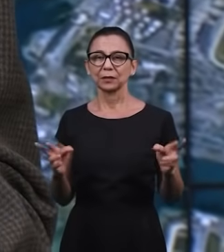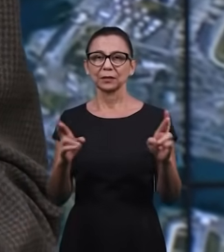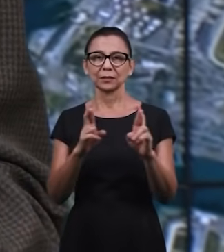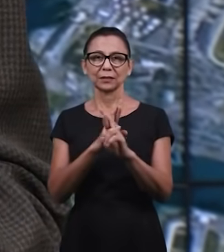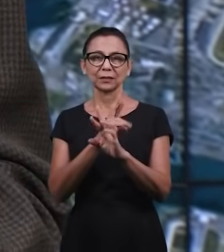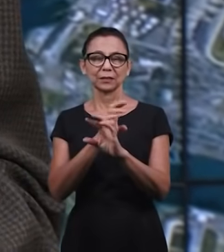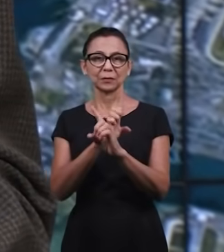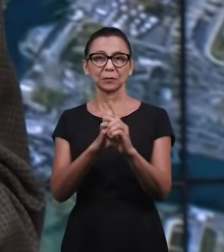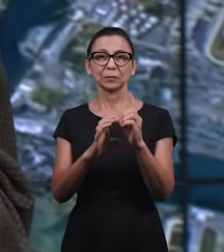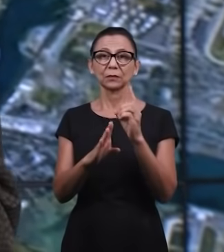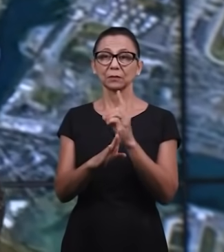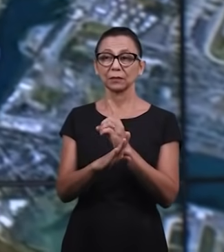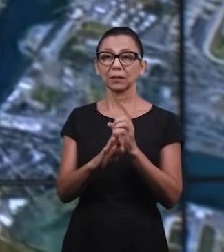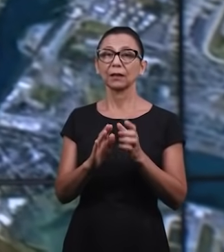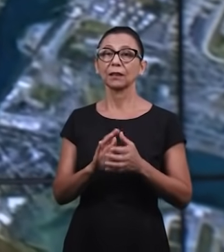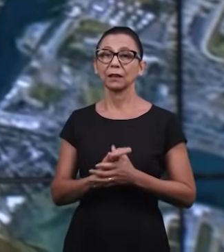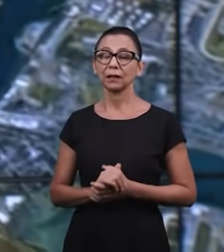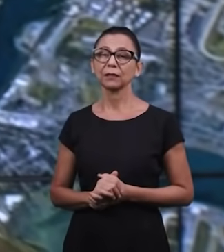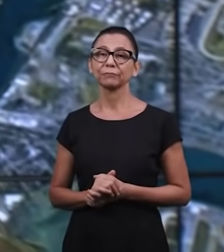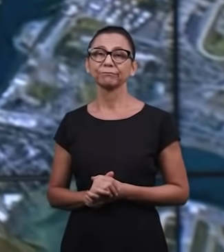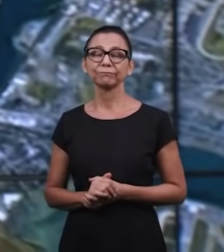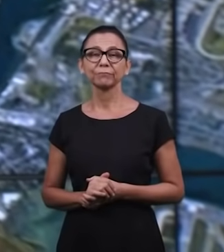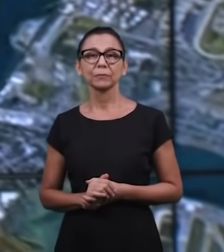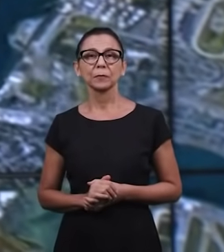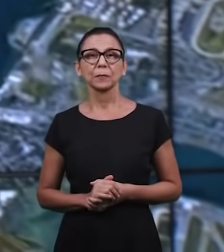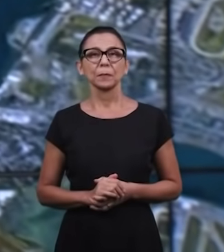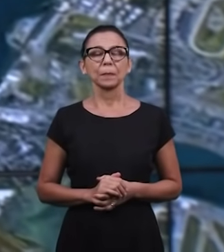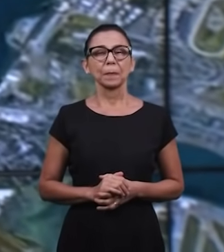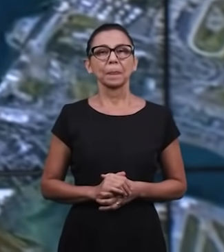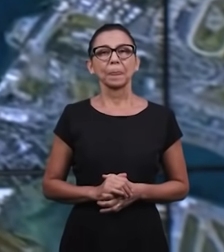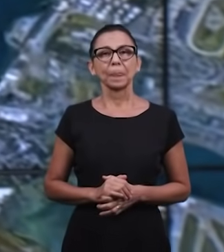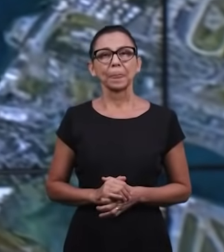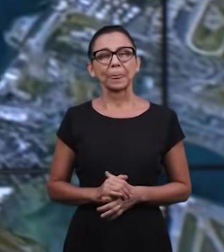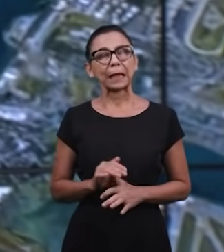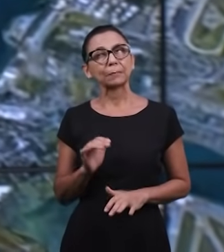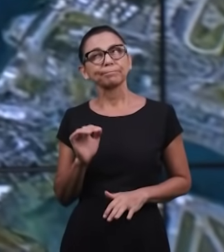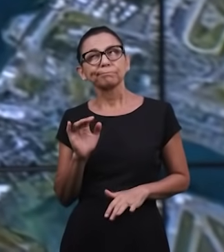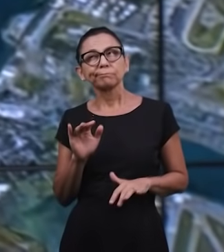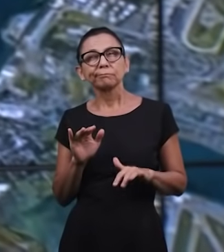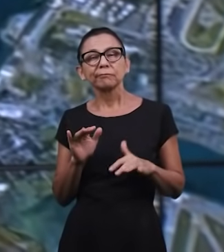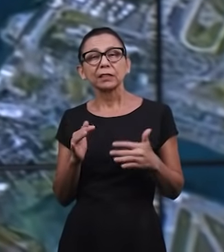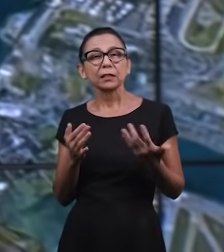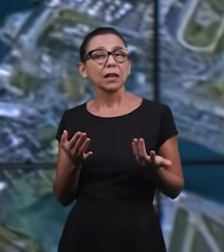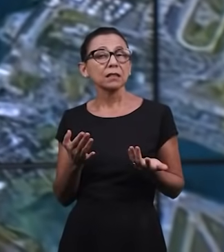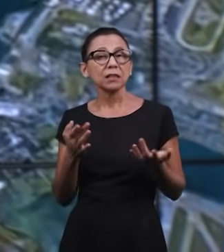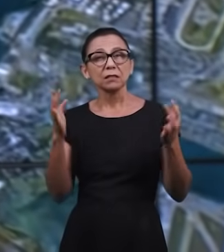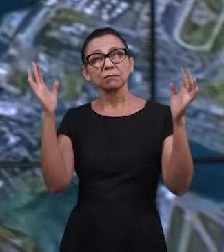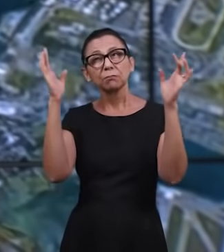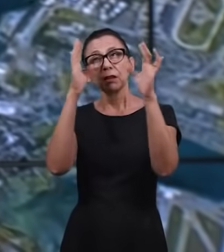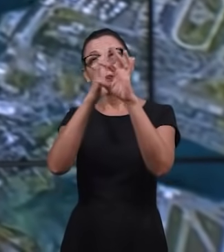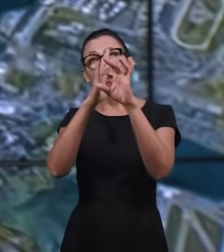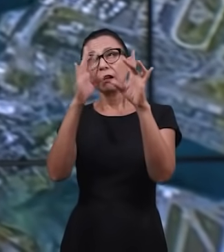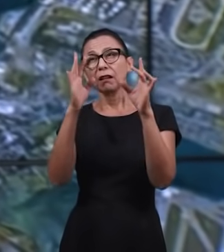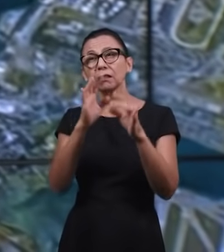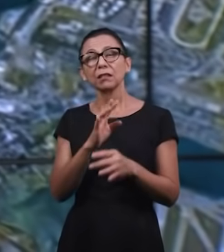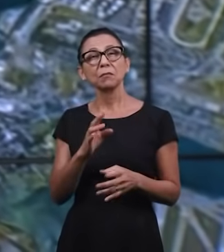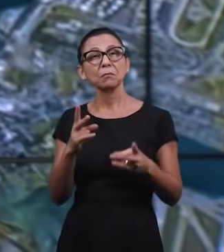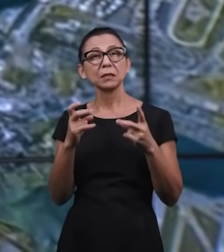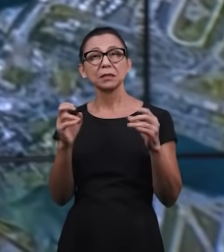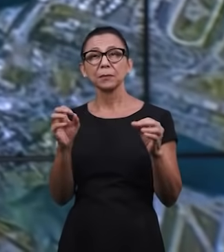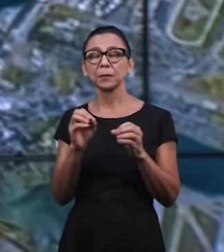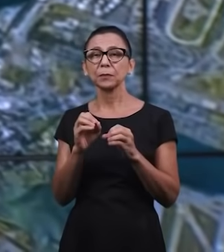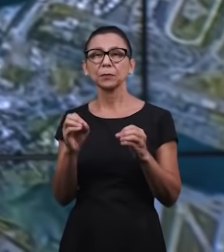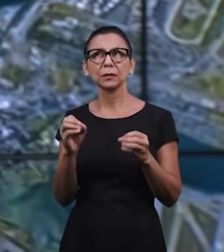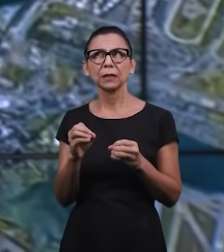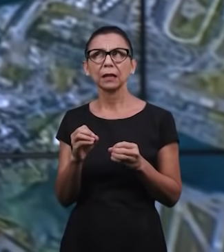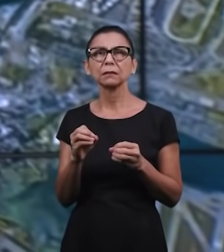da Escola Bíblica Dominical, onde muitas vezes realmente nós não damos conta daquilo que o Senhor vai